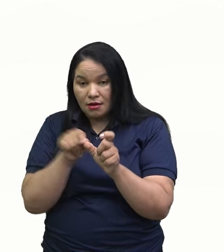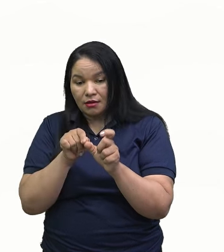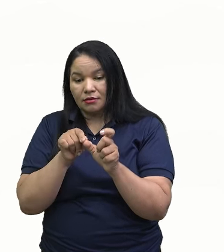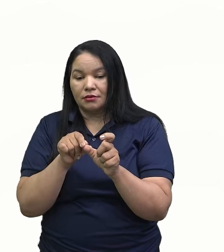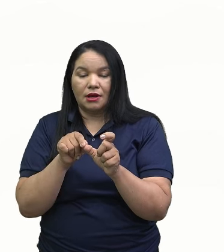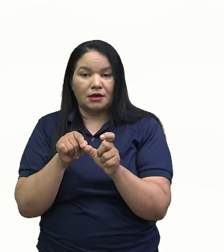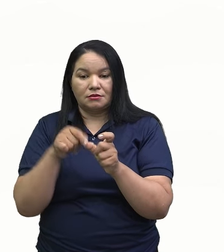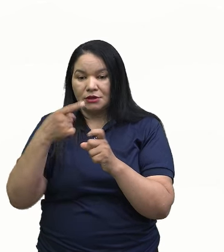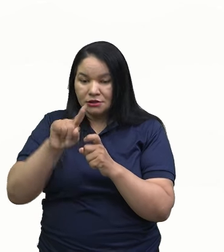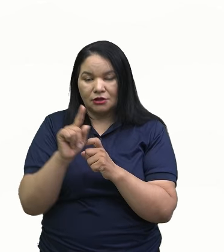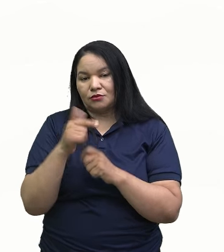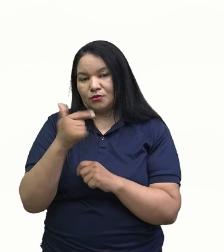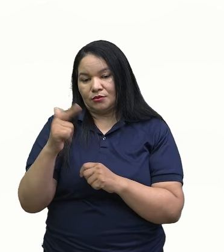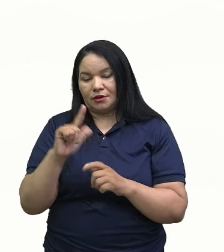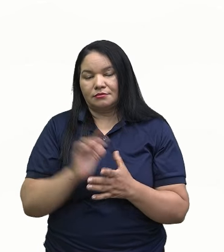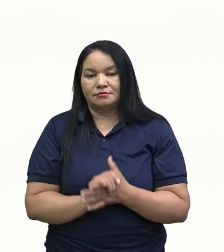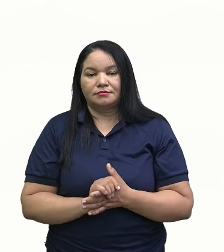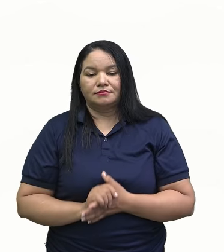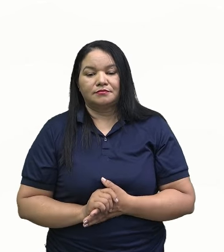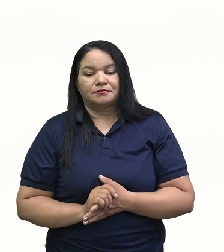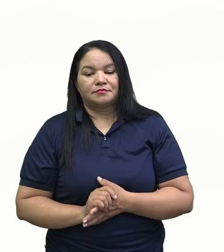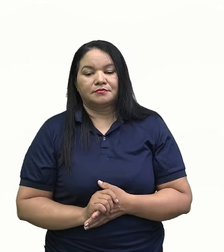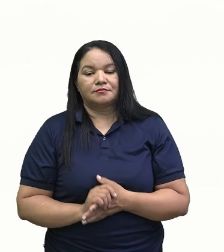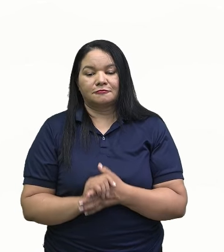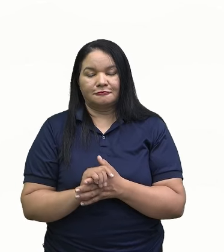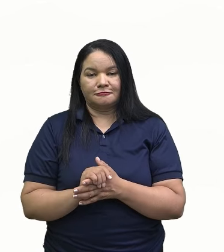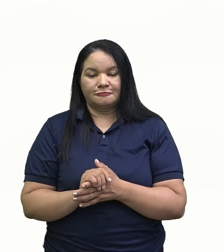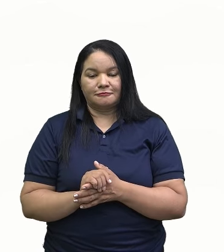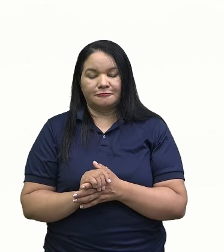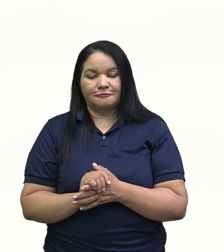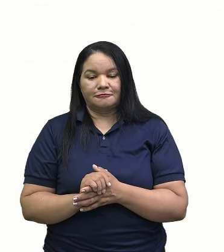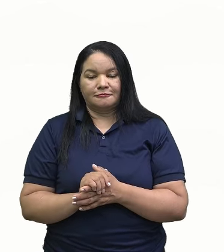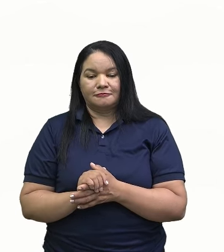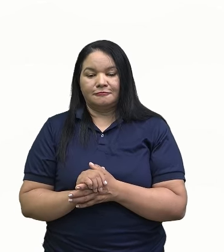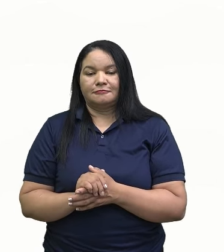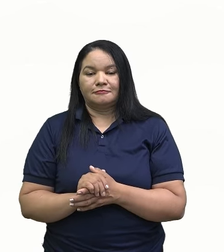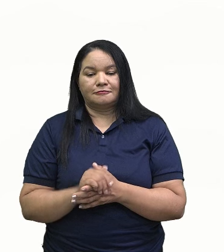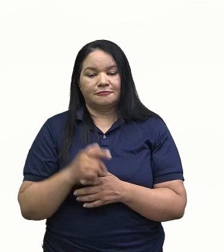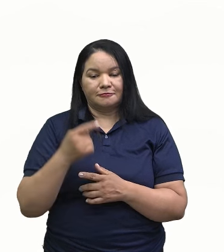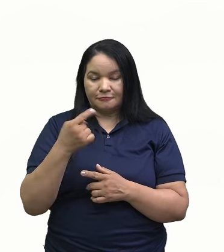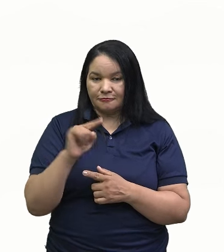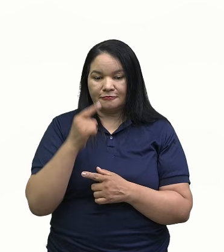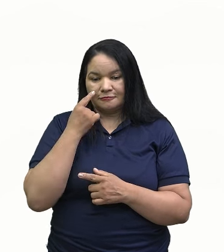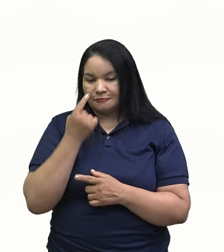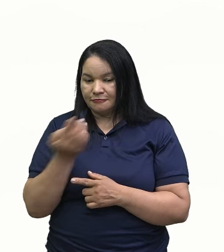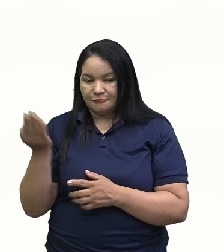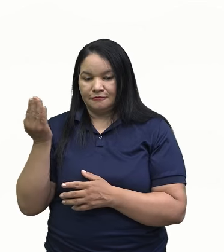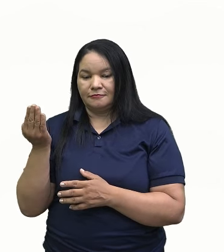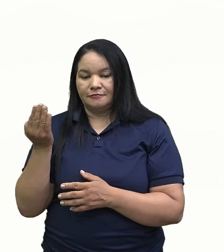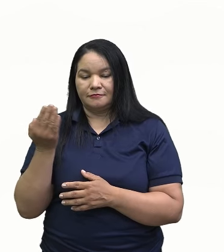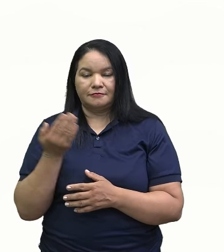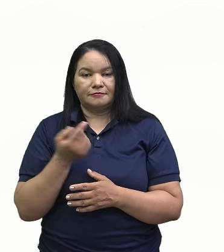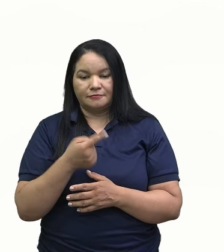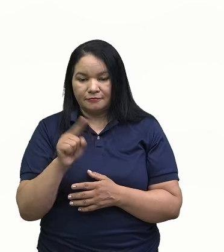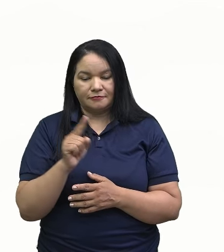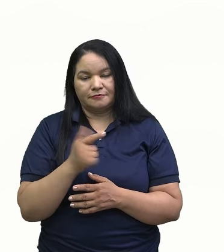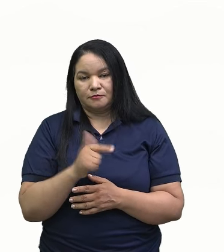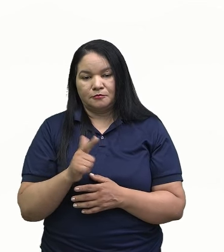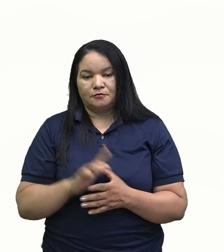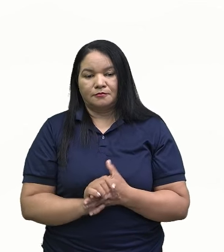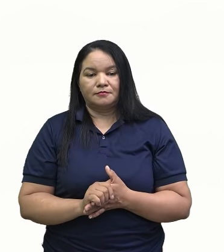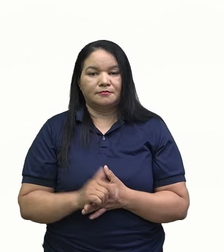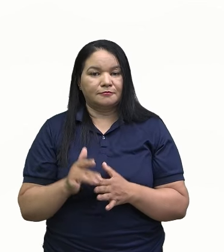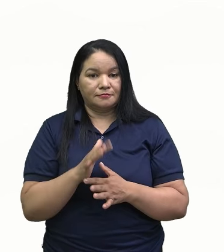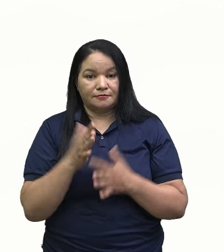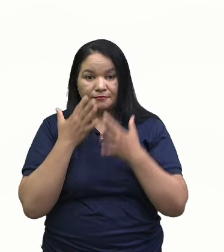Ele não vem com acento, tá bom? O diminutivo aí, quando acrescentado, não apresenta acento à palavra, beleza? Então,